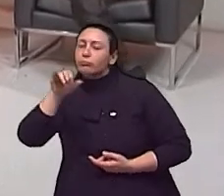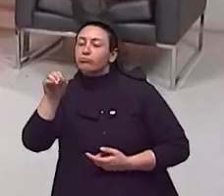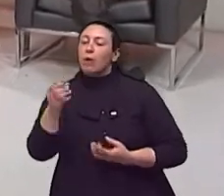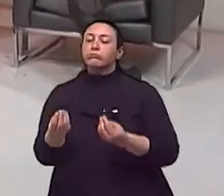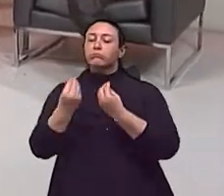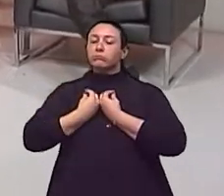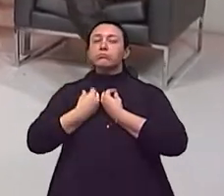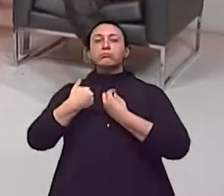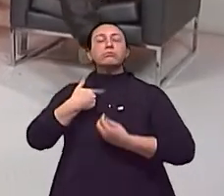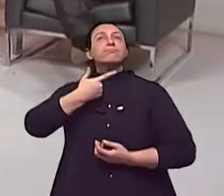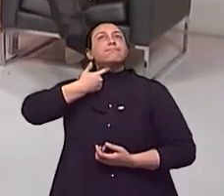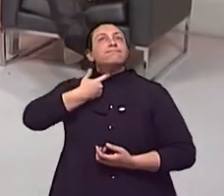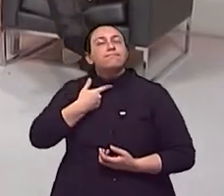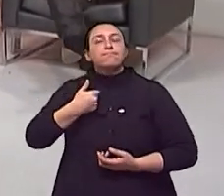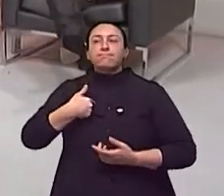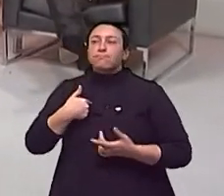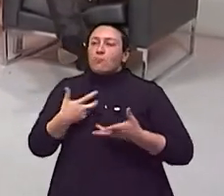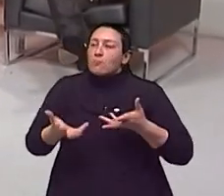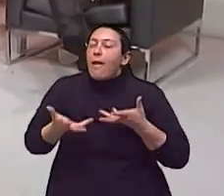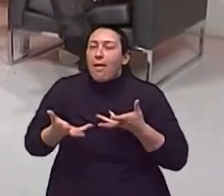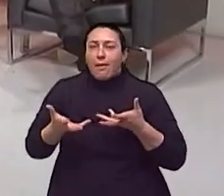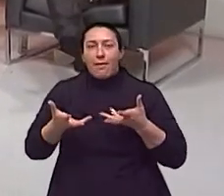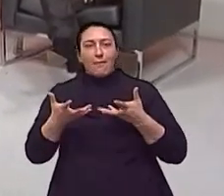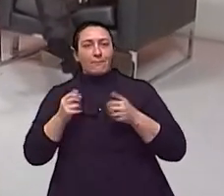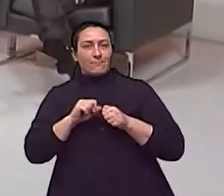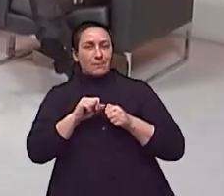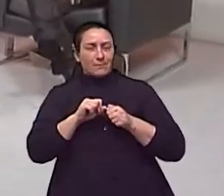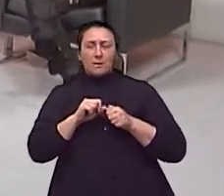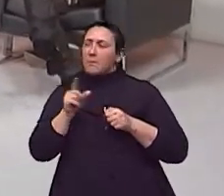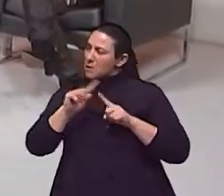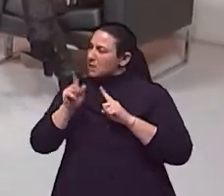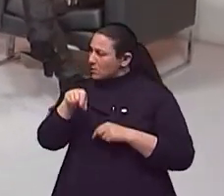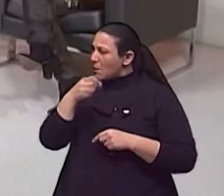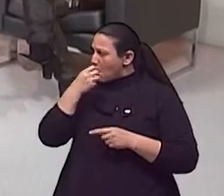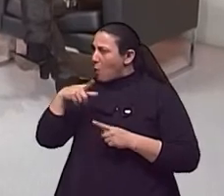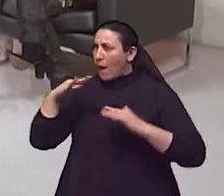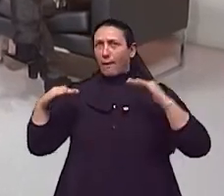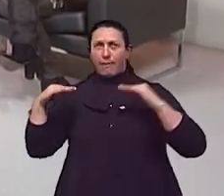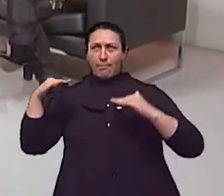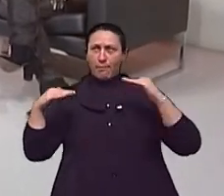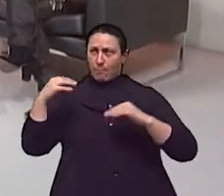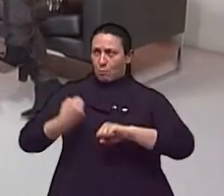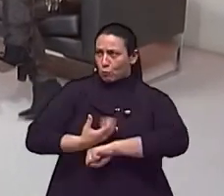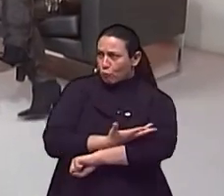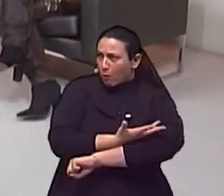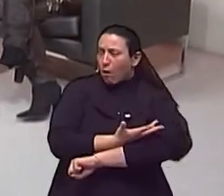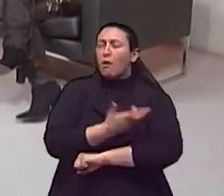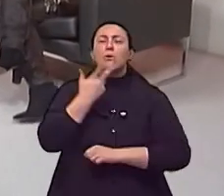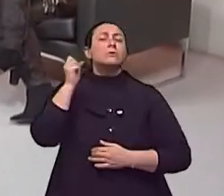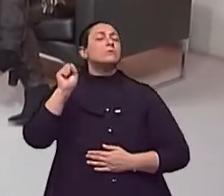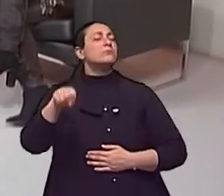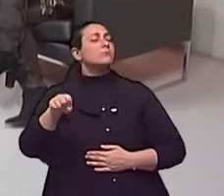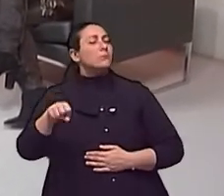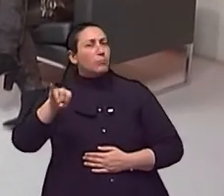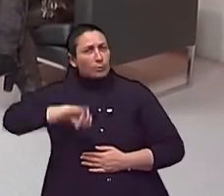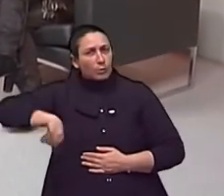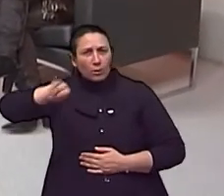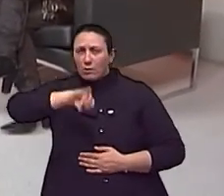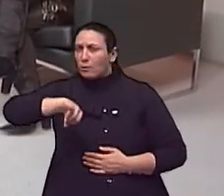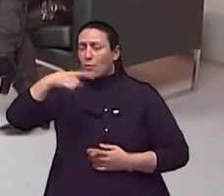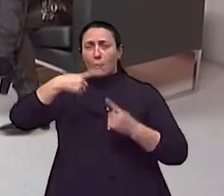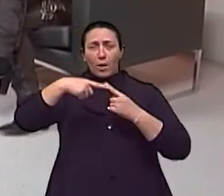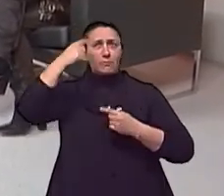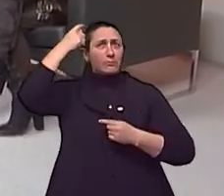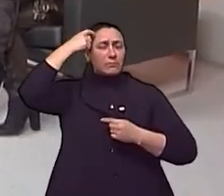movimento isso é melhor para o equilíbrio emocional é melhor em todos os níveis não era o ponto do quinto